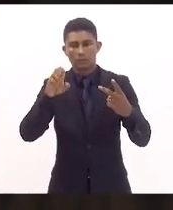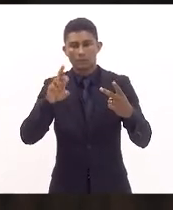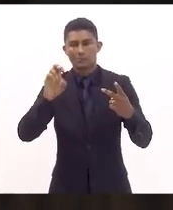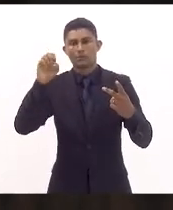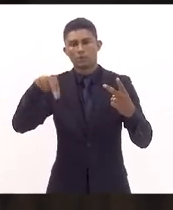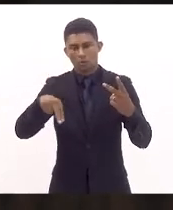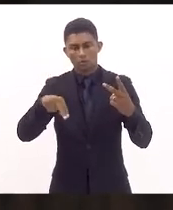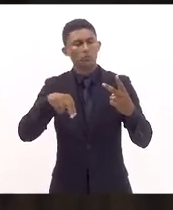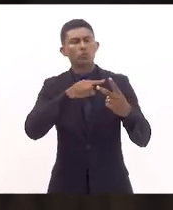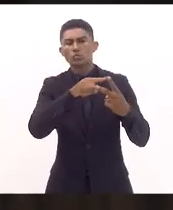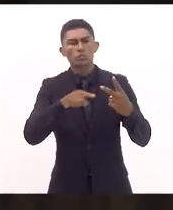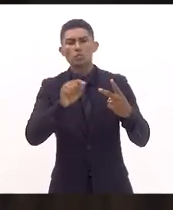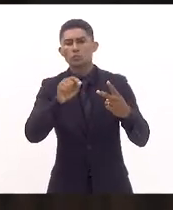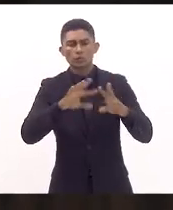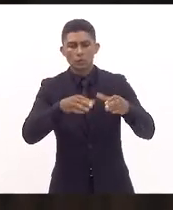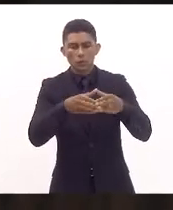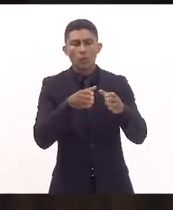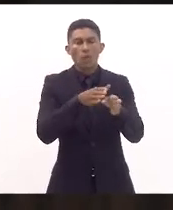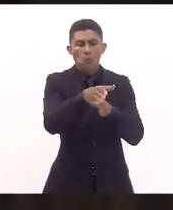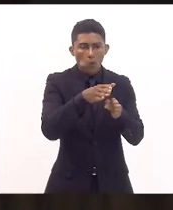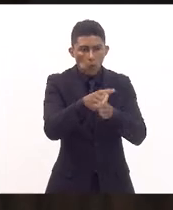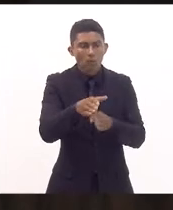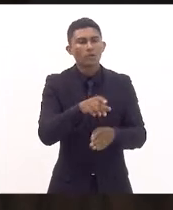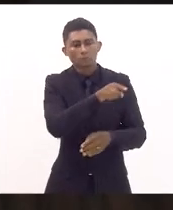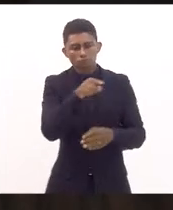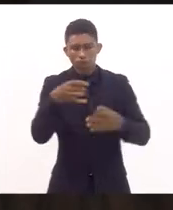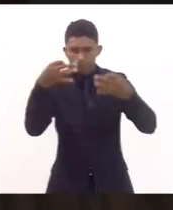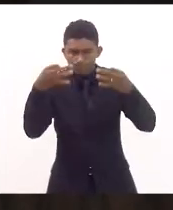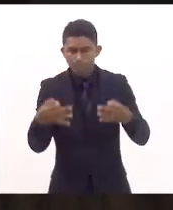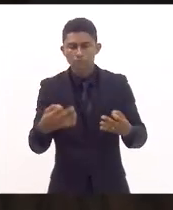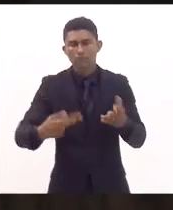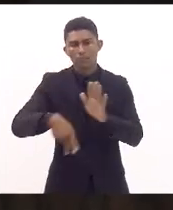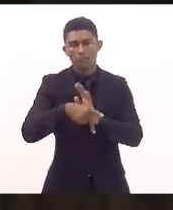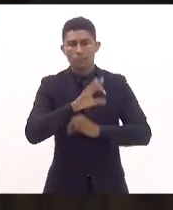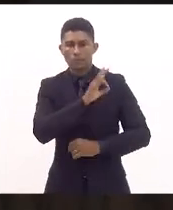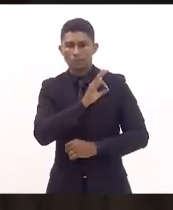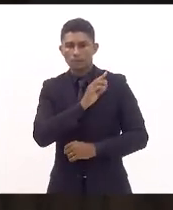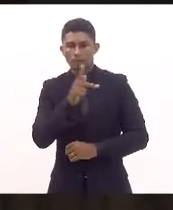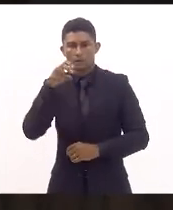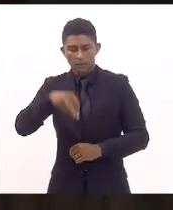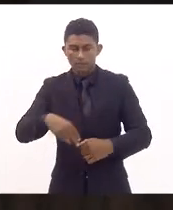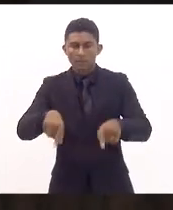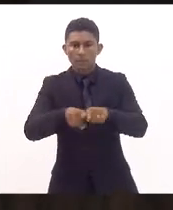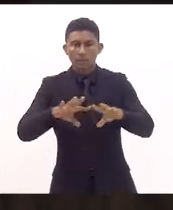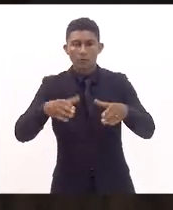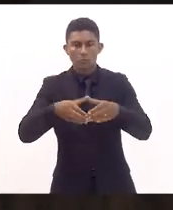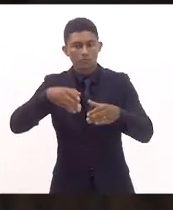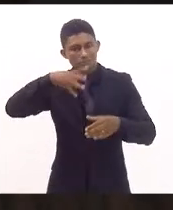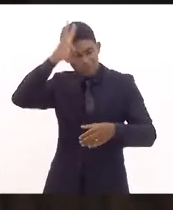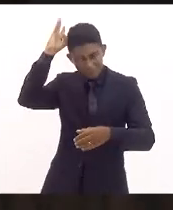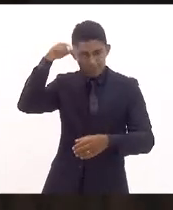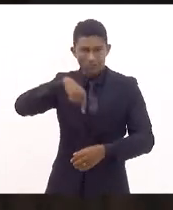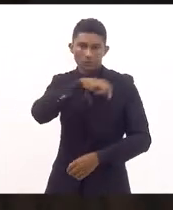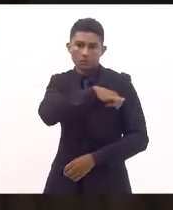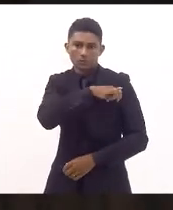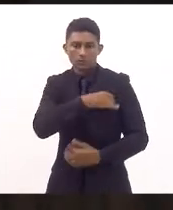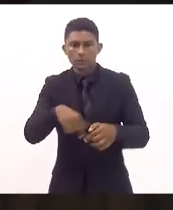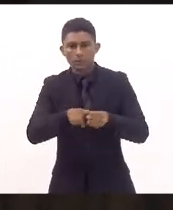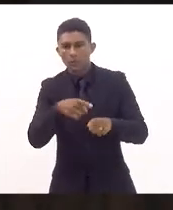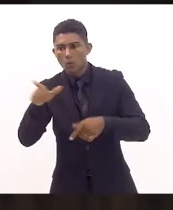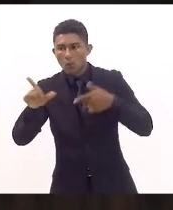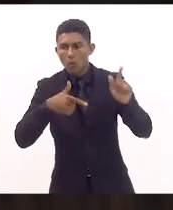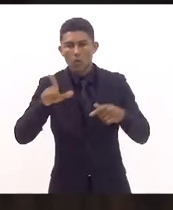sobre o Conselho de Disciplina da Comissão de Revisão de Disciplina da Polícia Militar e do Corpo de Bombeiros do Estado do Rio de Janeiro e da outras providências.